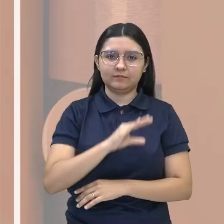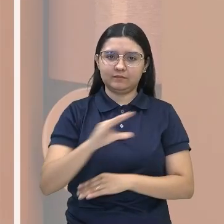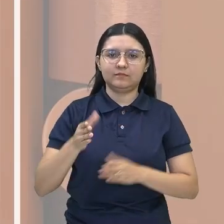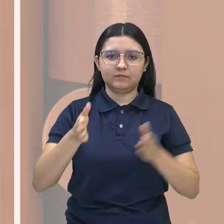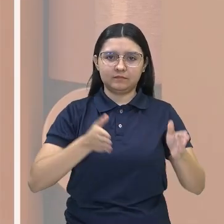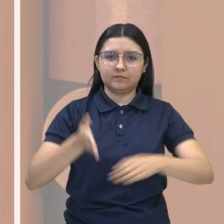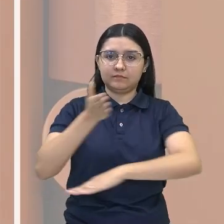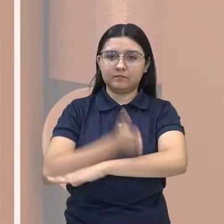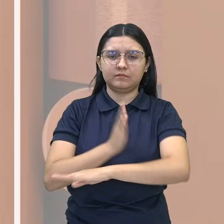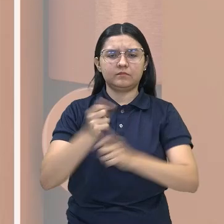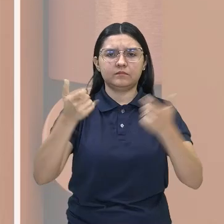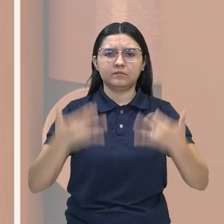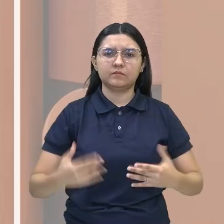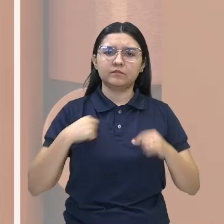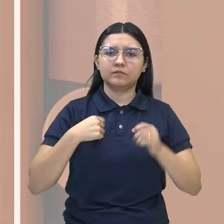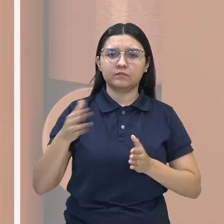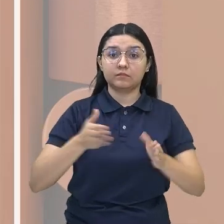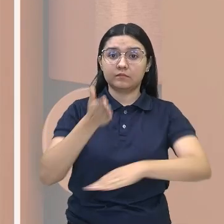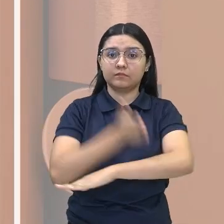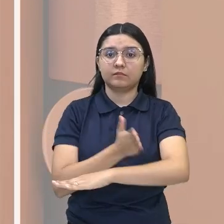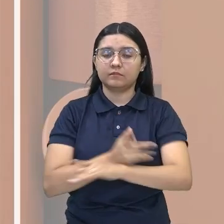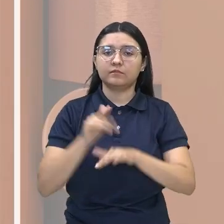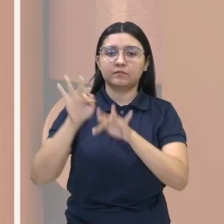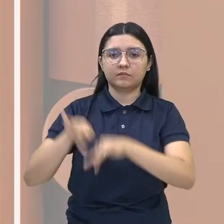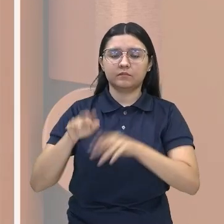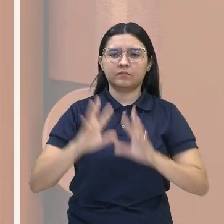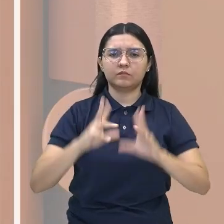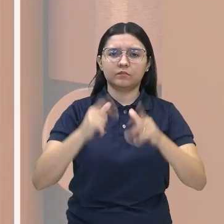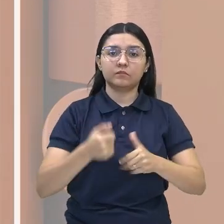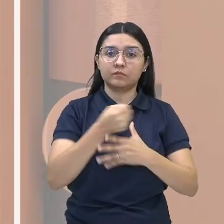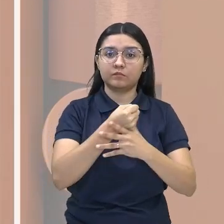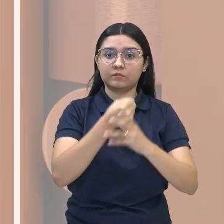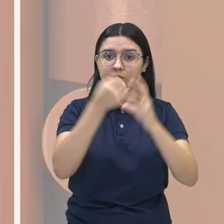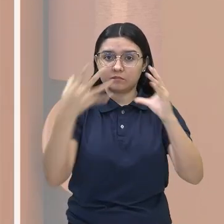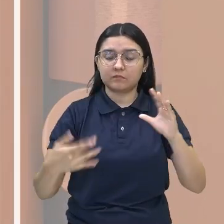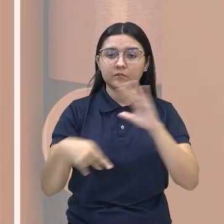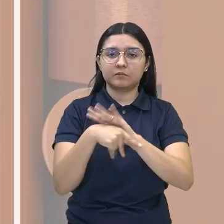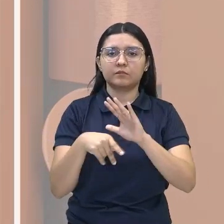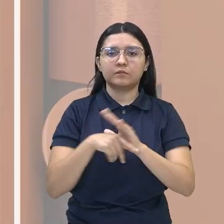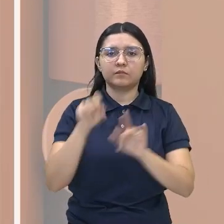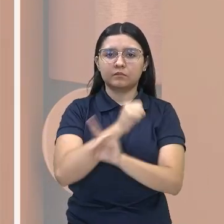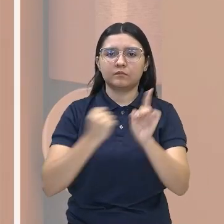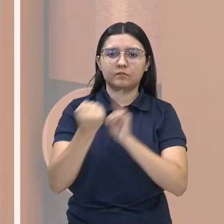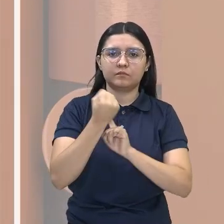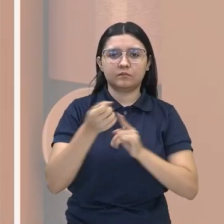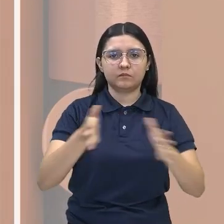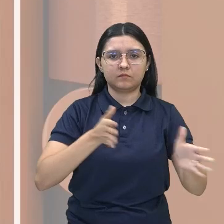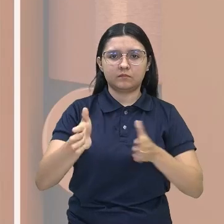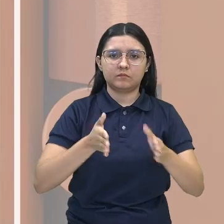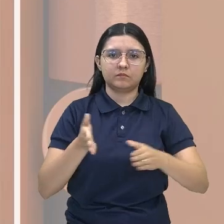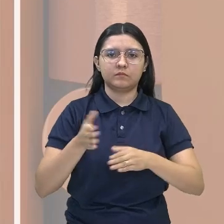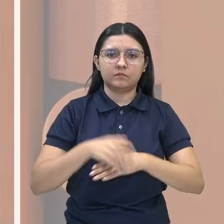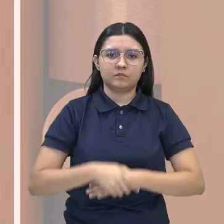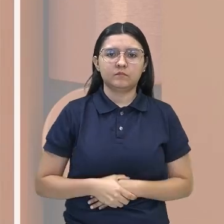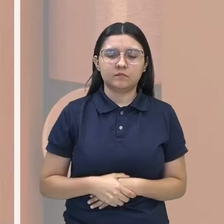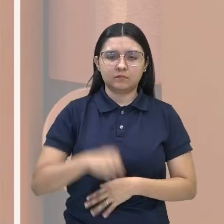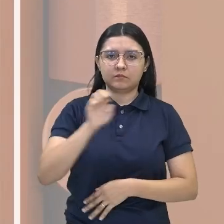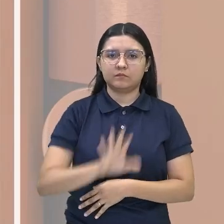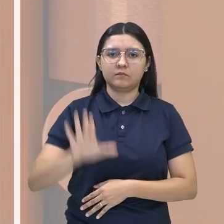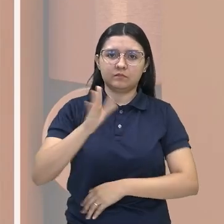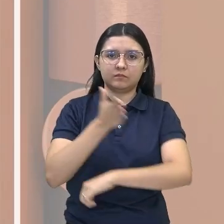sobre a Idade Média, sobre o feudalismo e toda a característica dessa sociedade